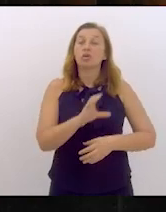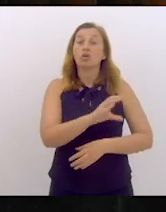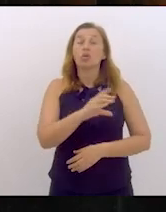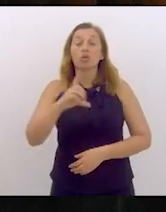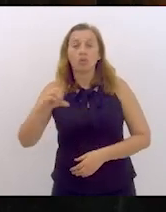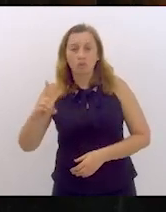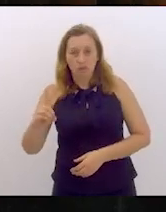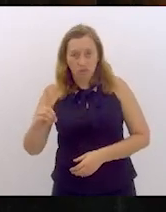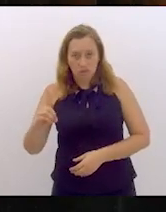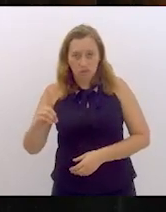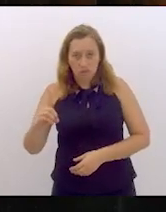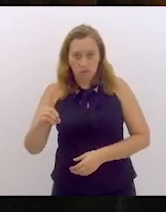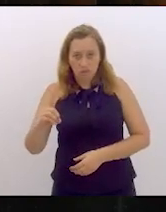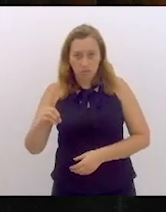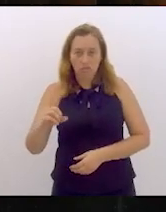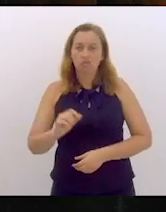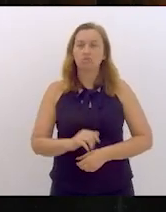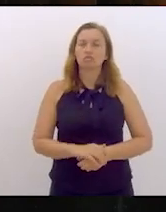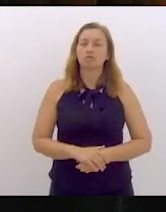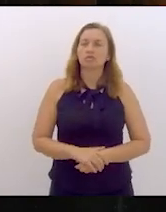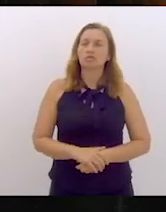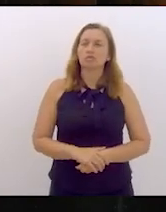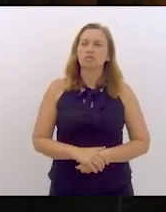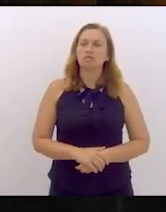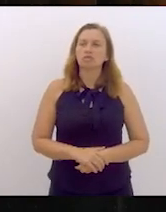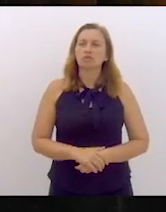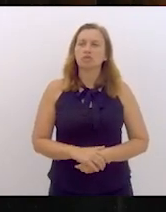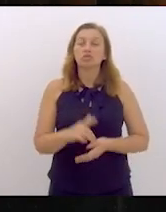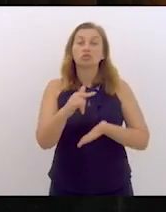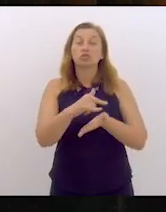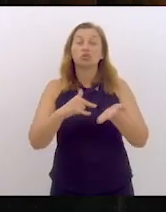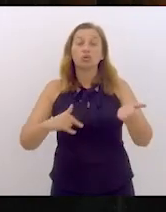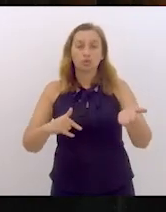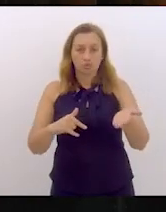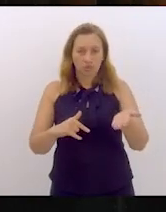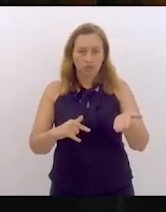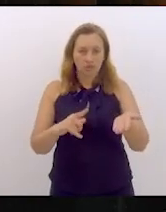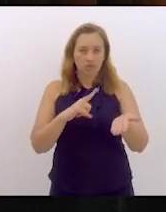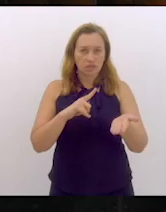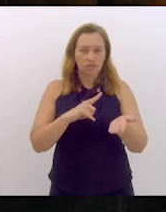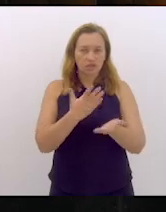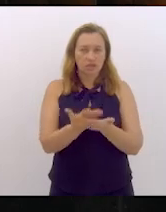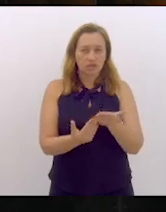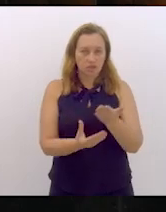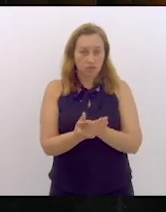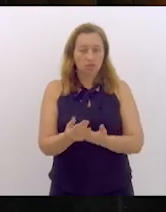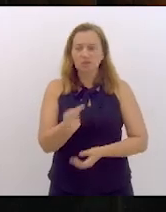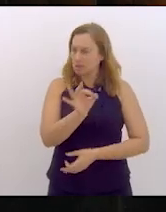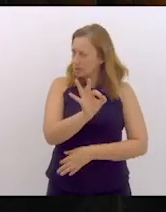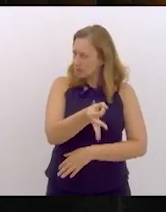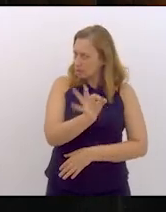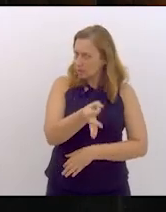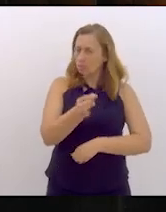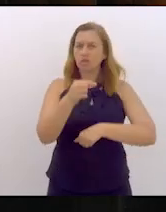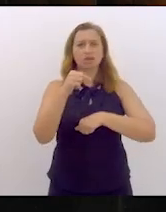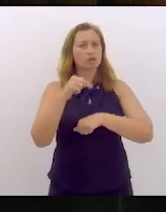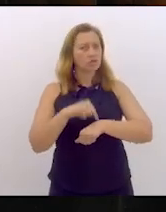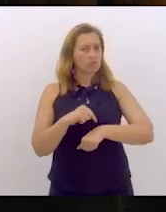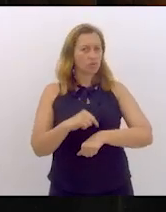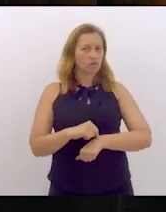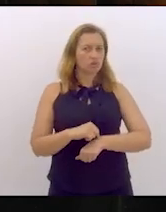coordenador desses dossiês e evidentemente que naquela